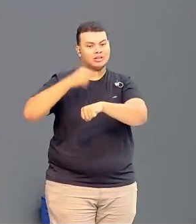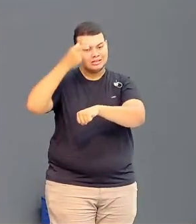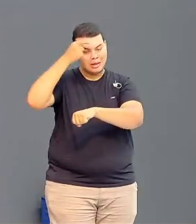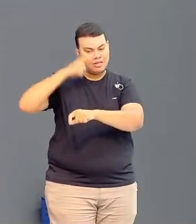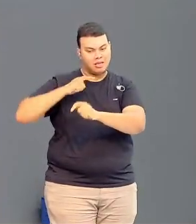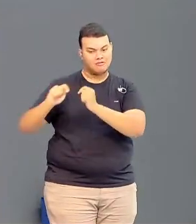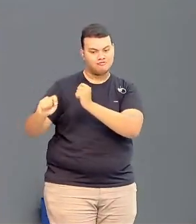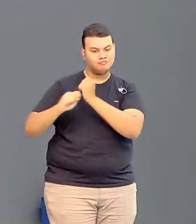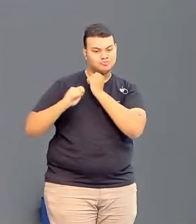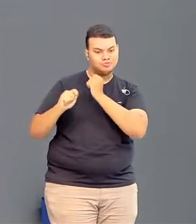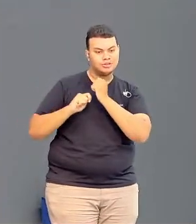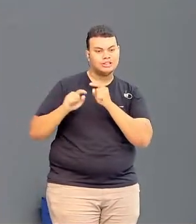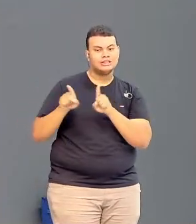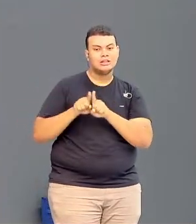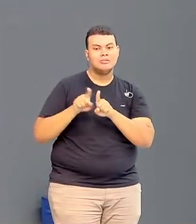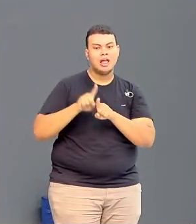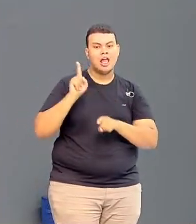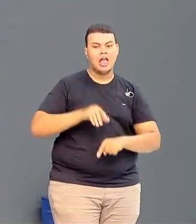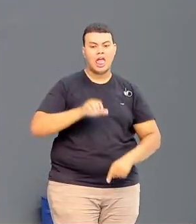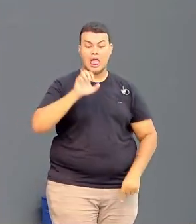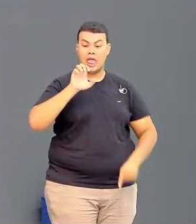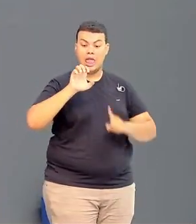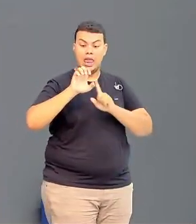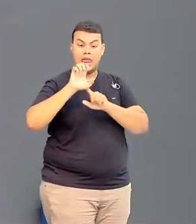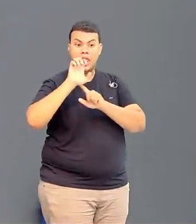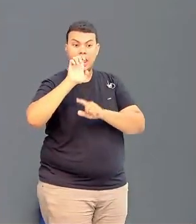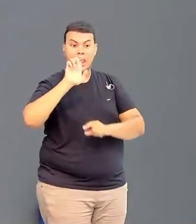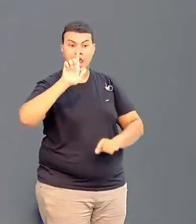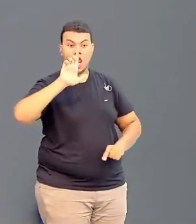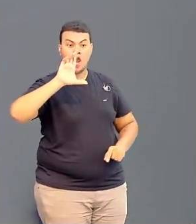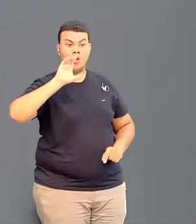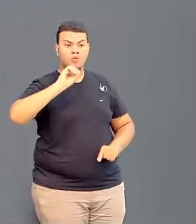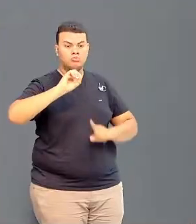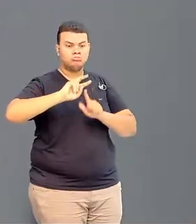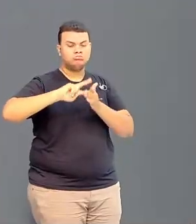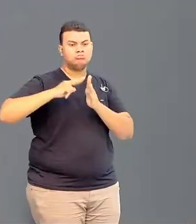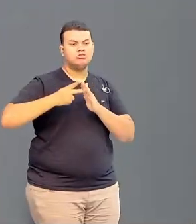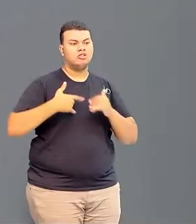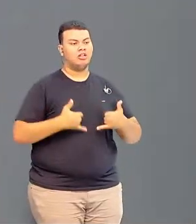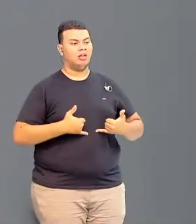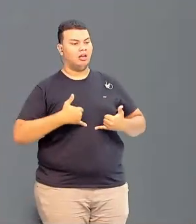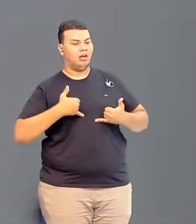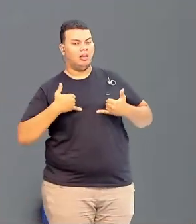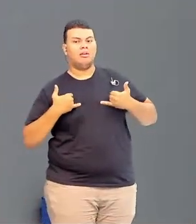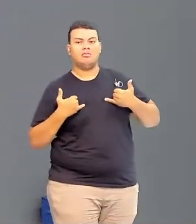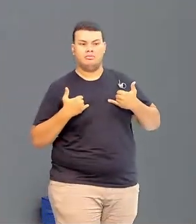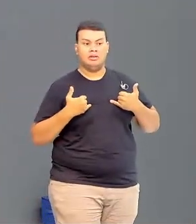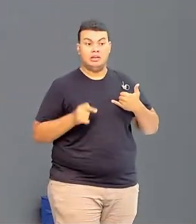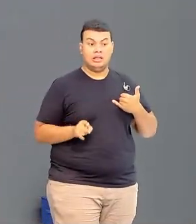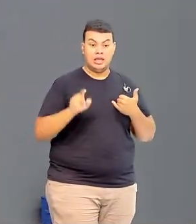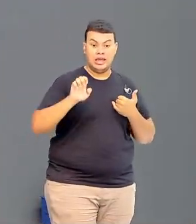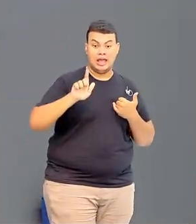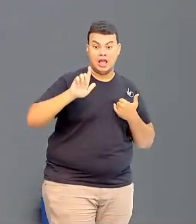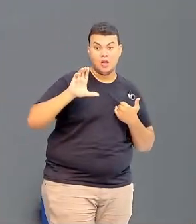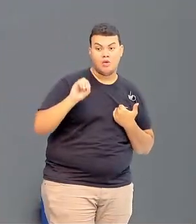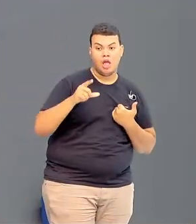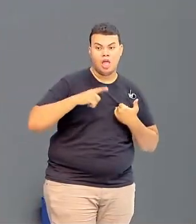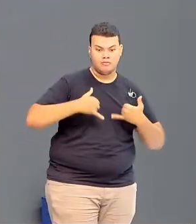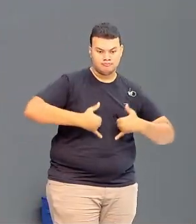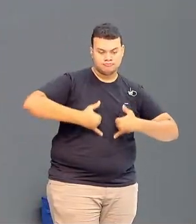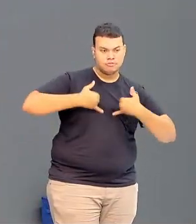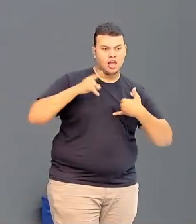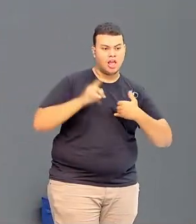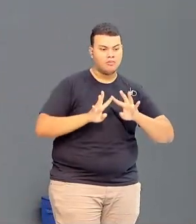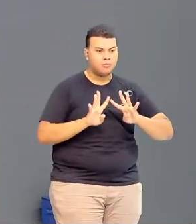usando aquilo que eu chamo de ego. Irmãos, o ego destrói o ser humano. O ego é a